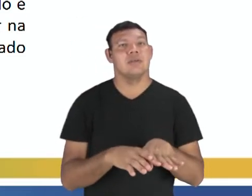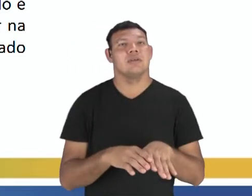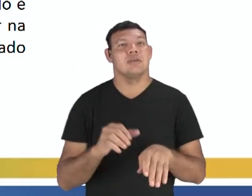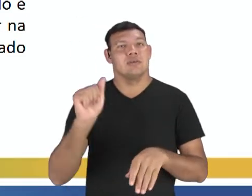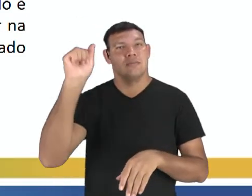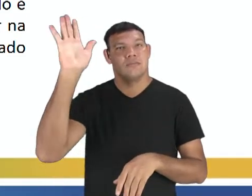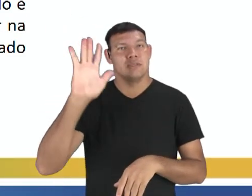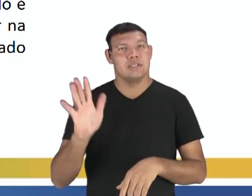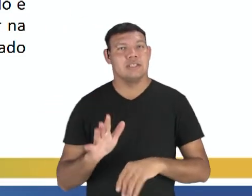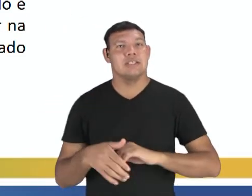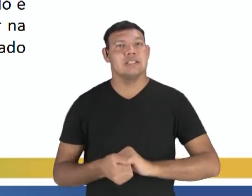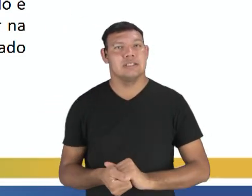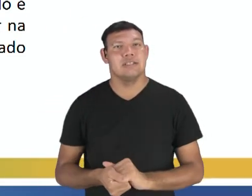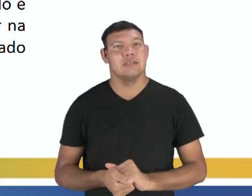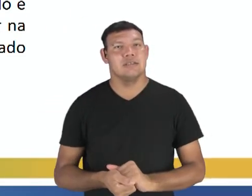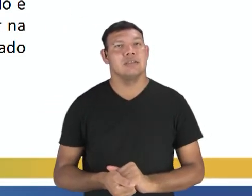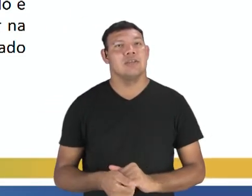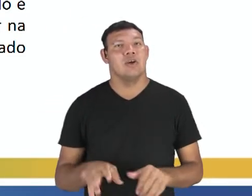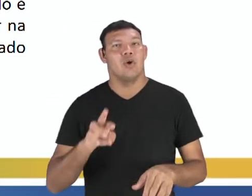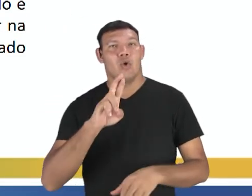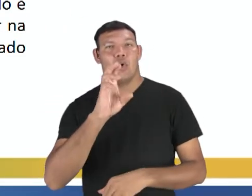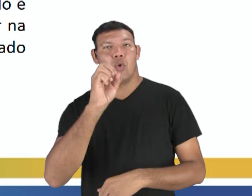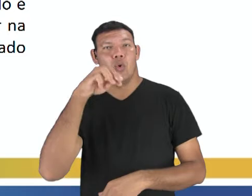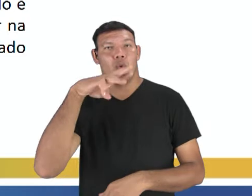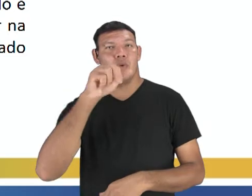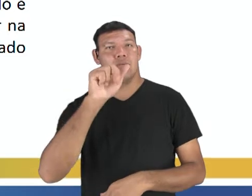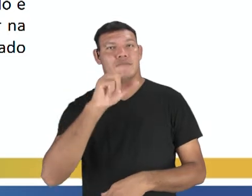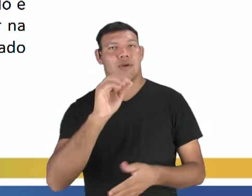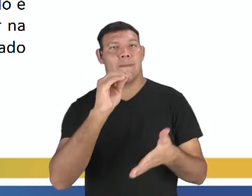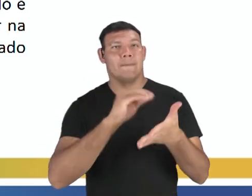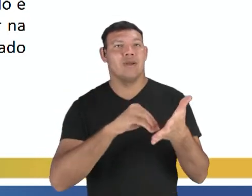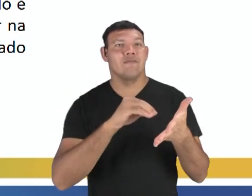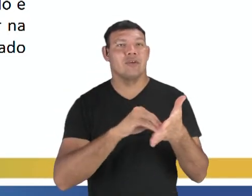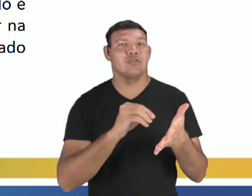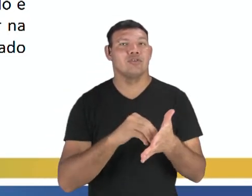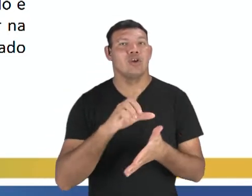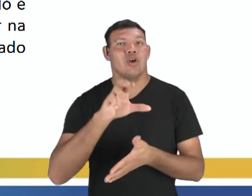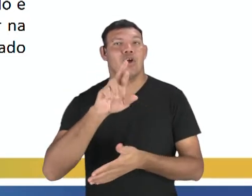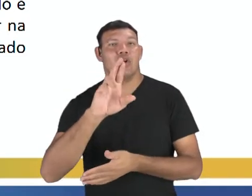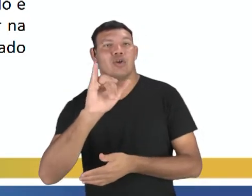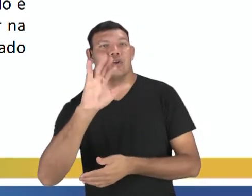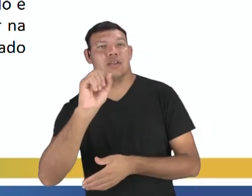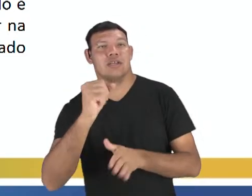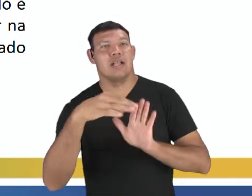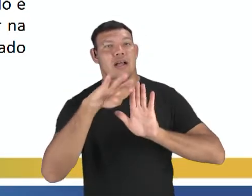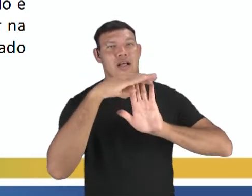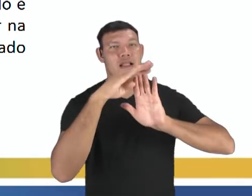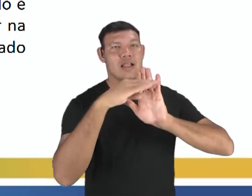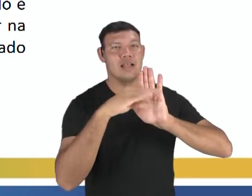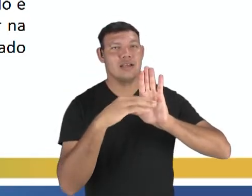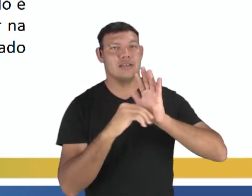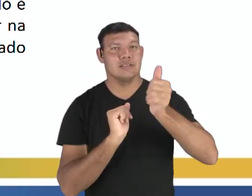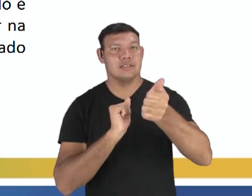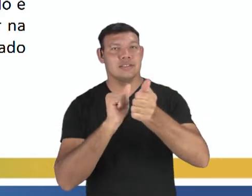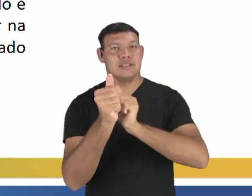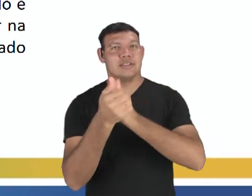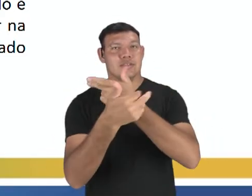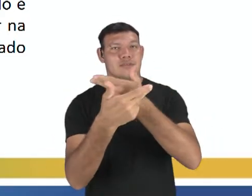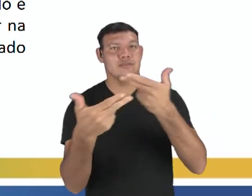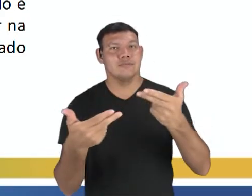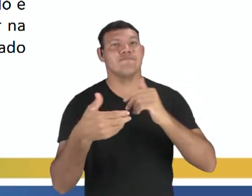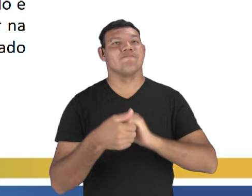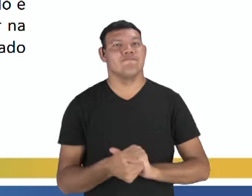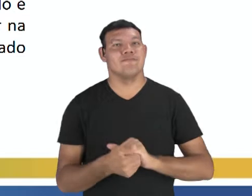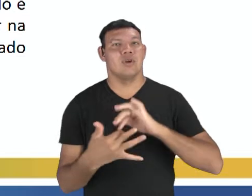que estariam no Mundial foi bastante questionada. A boa fase no Corinthians, coroada com 2